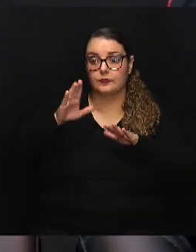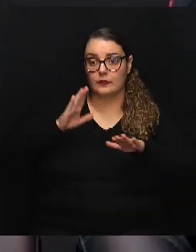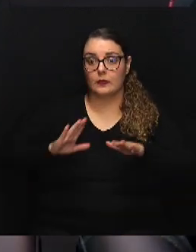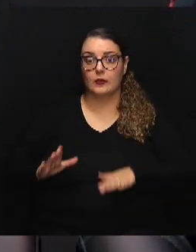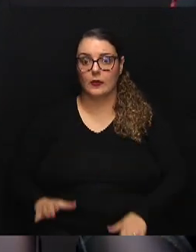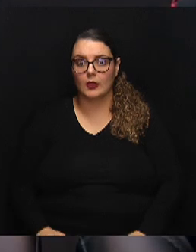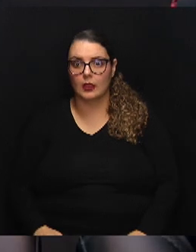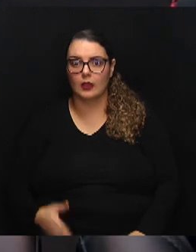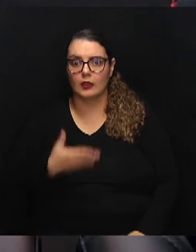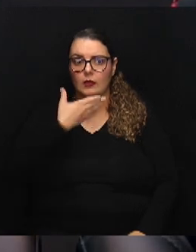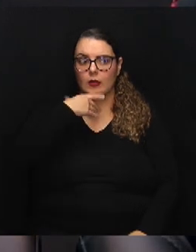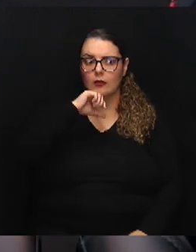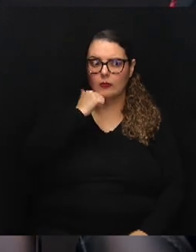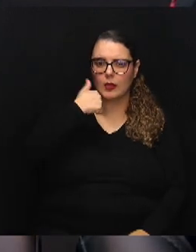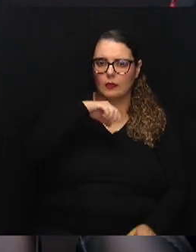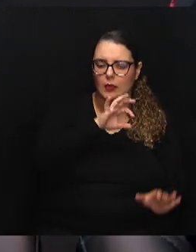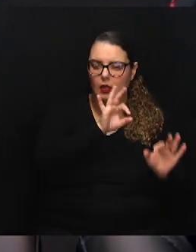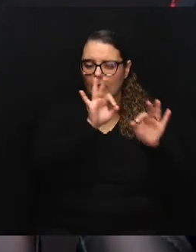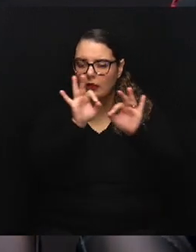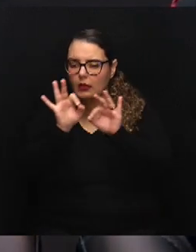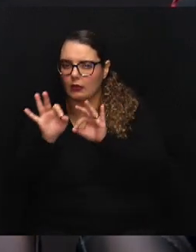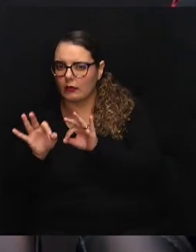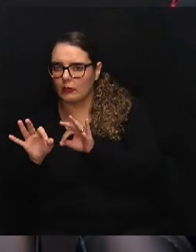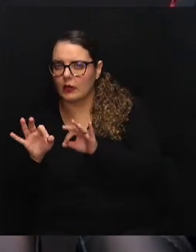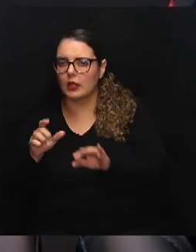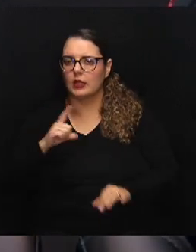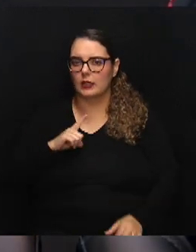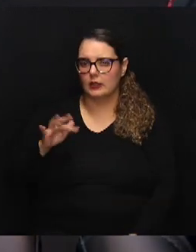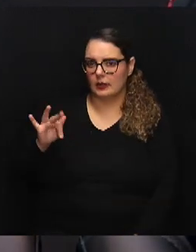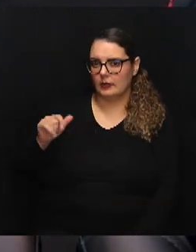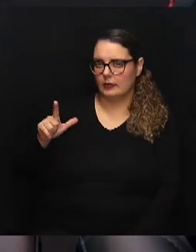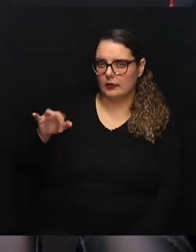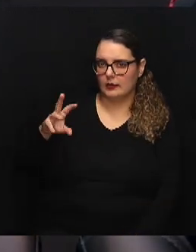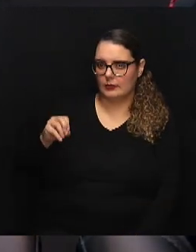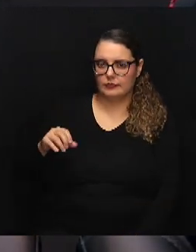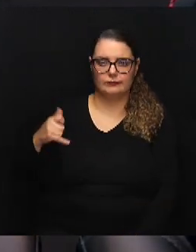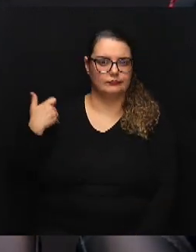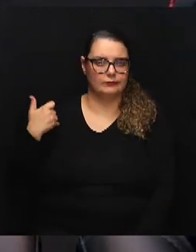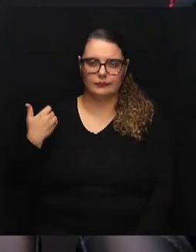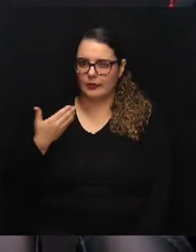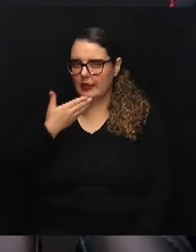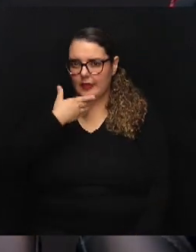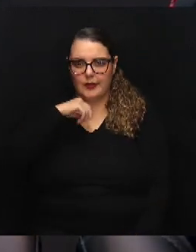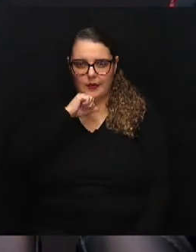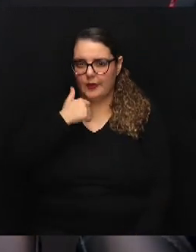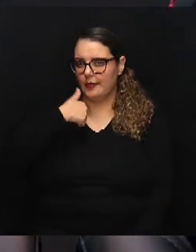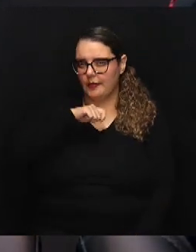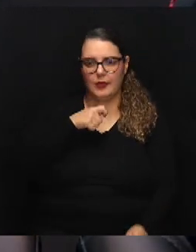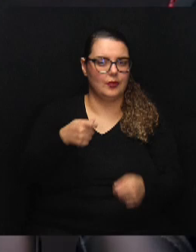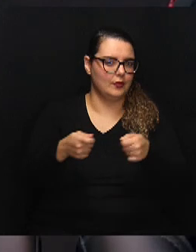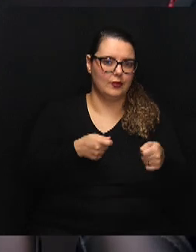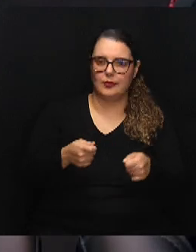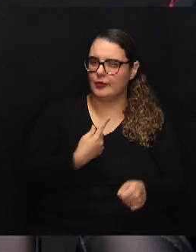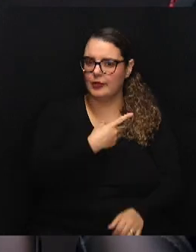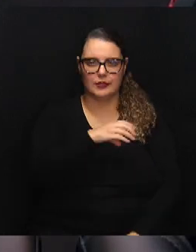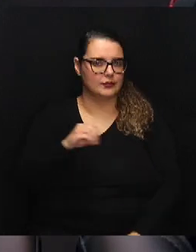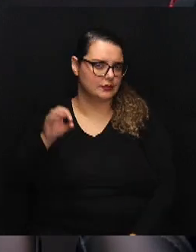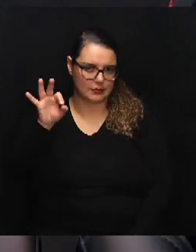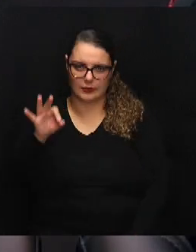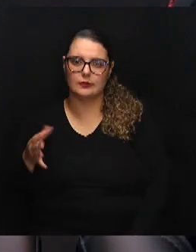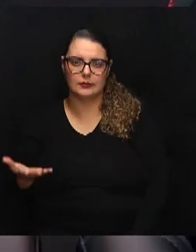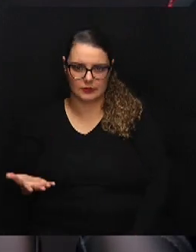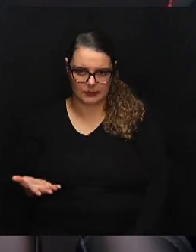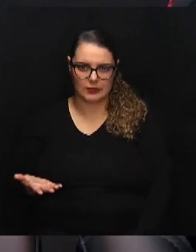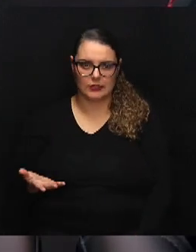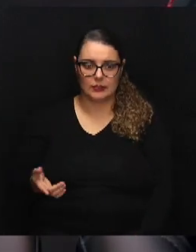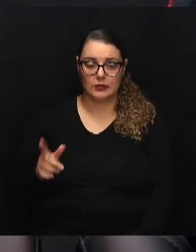estão acompanhando, né? Mas também ter esse filtro, já é aquela idade que também o pai não tem o controle 100%, né? Então,